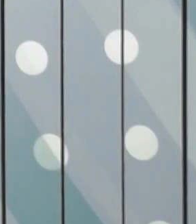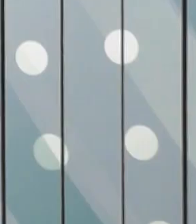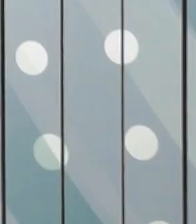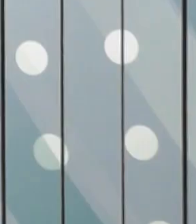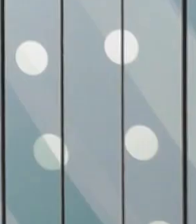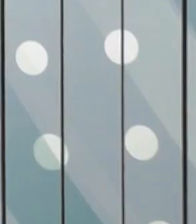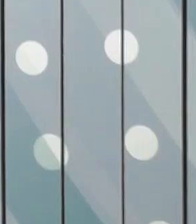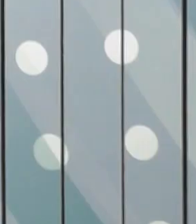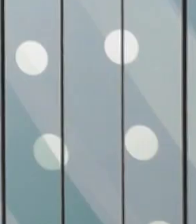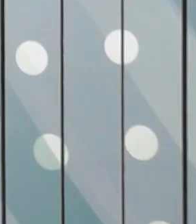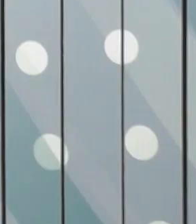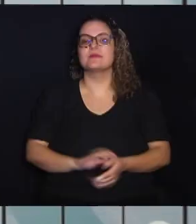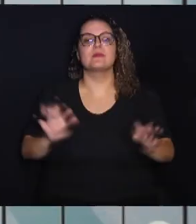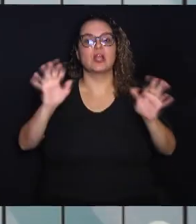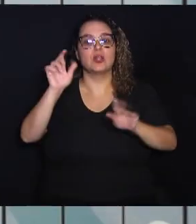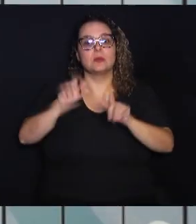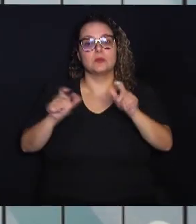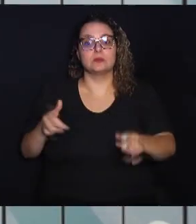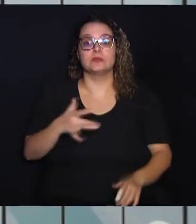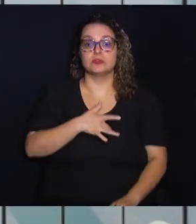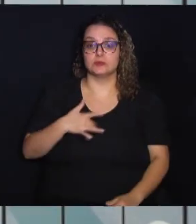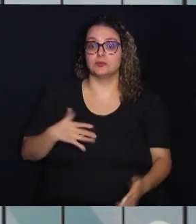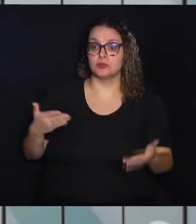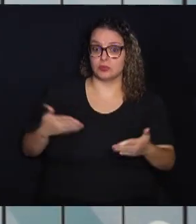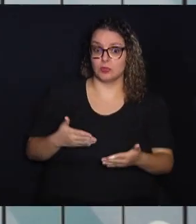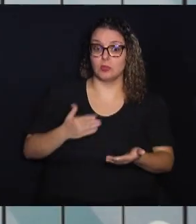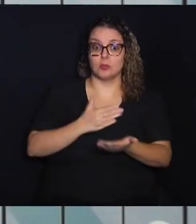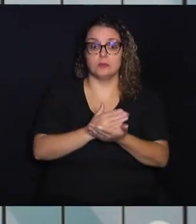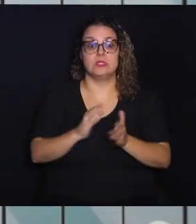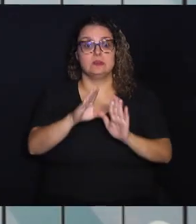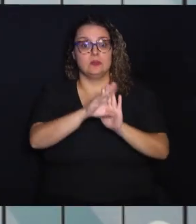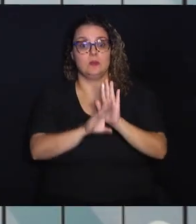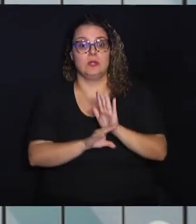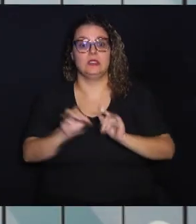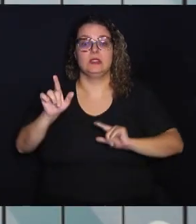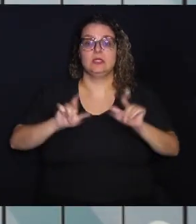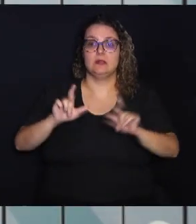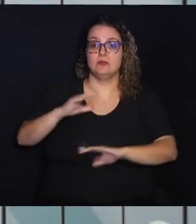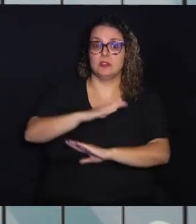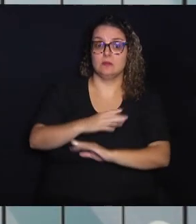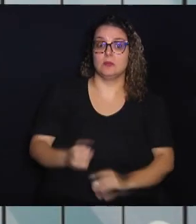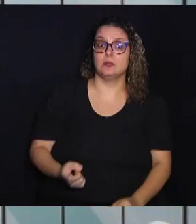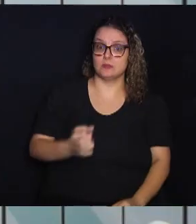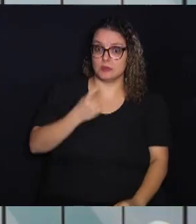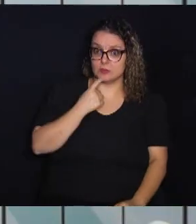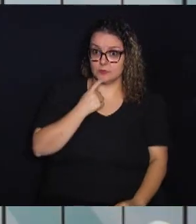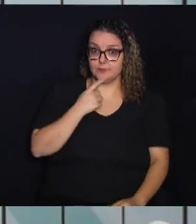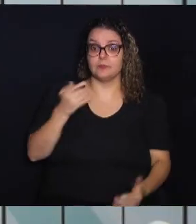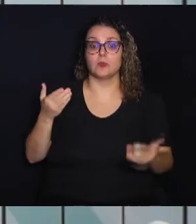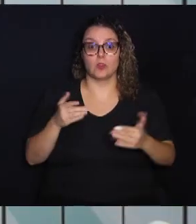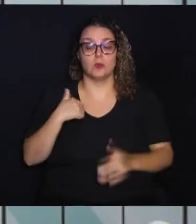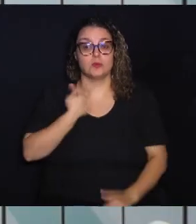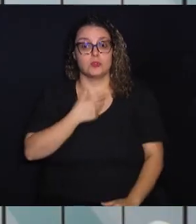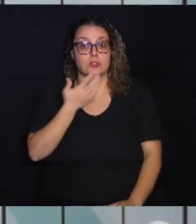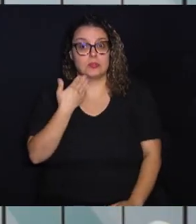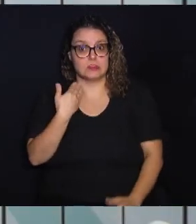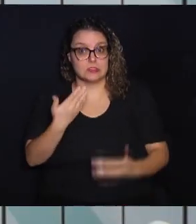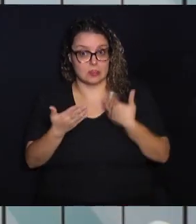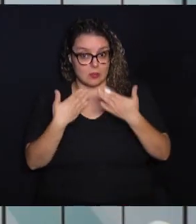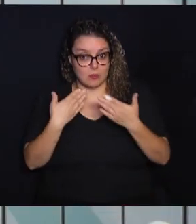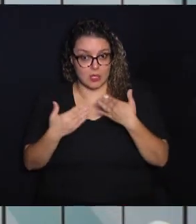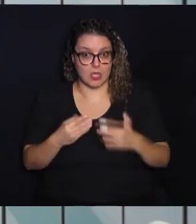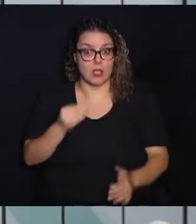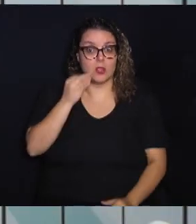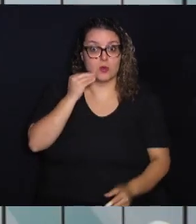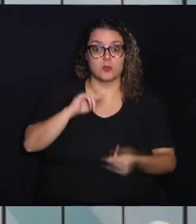Olá pessoal, mais um Saúde Agora, começando aqui na programação da TV Câmara Campinas. Hoje nós vamos falar sobre o